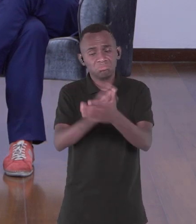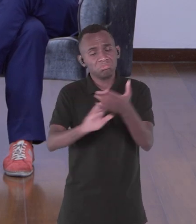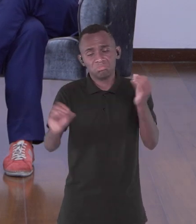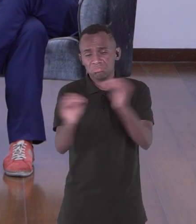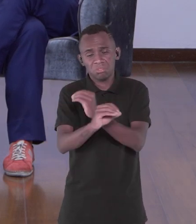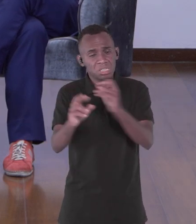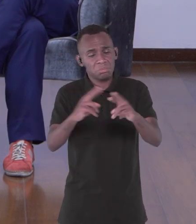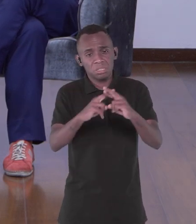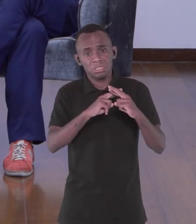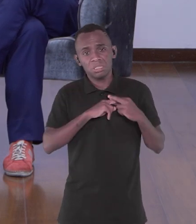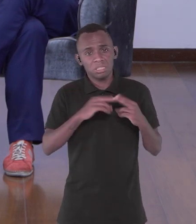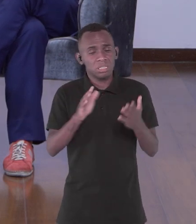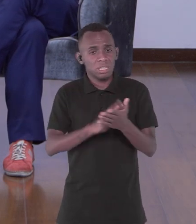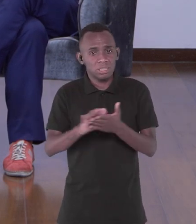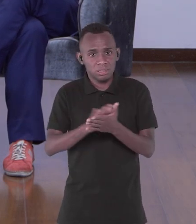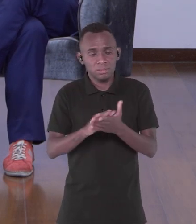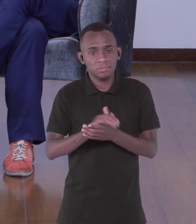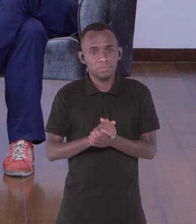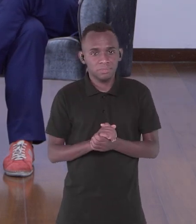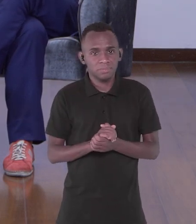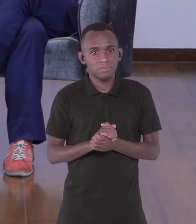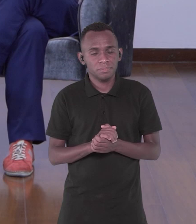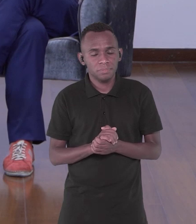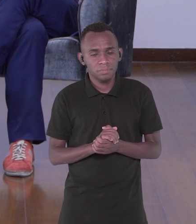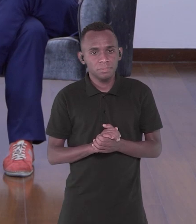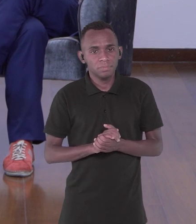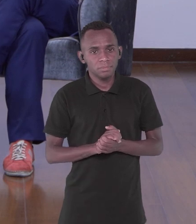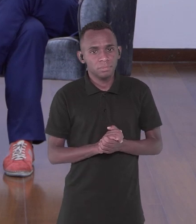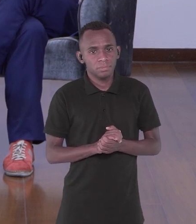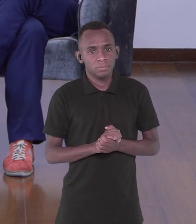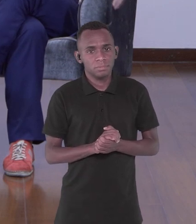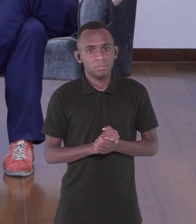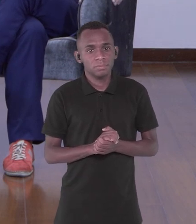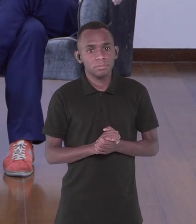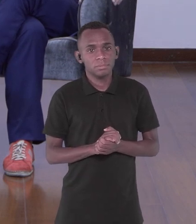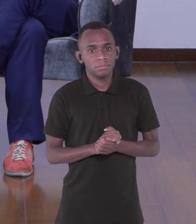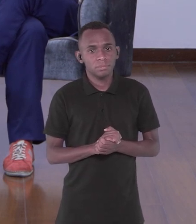papel. Mas muito bem.